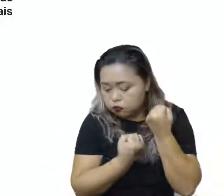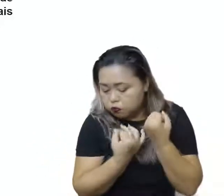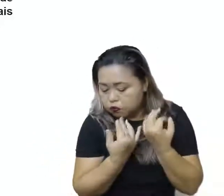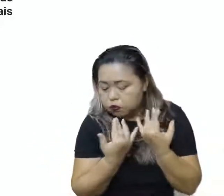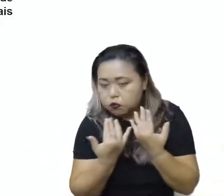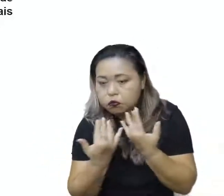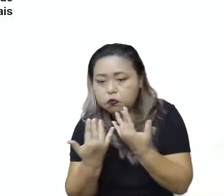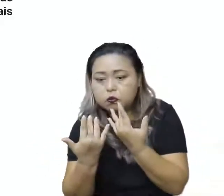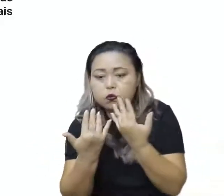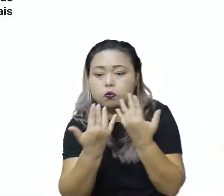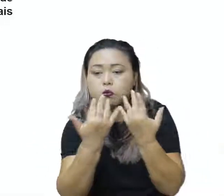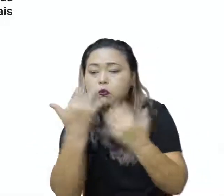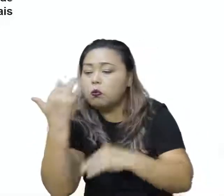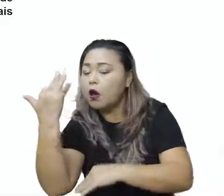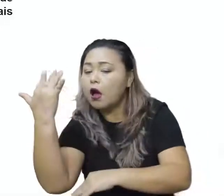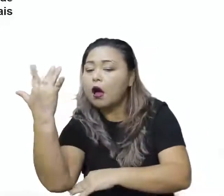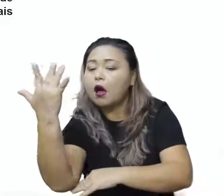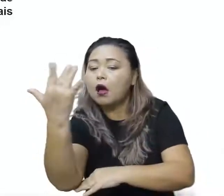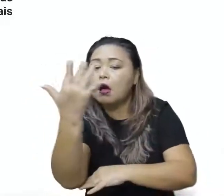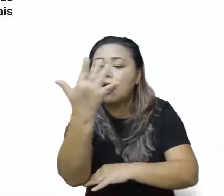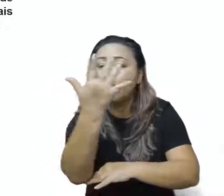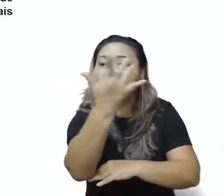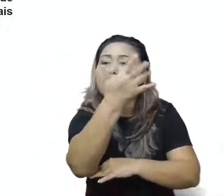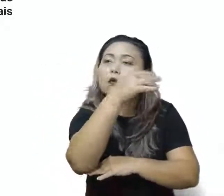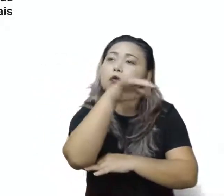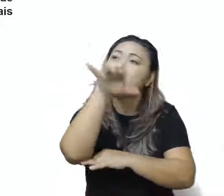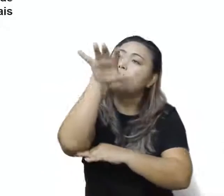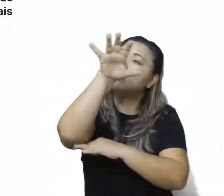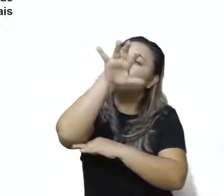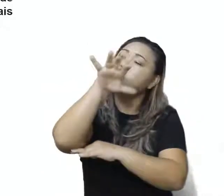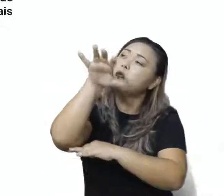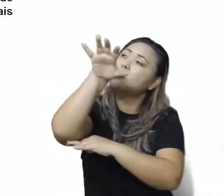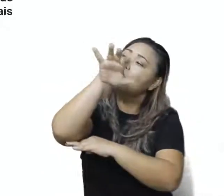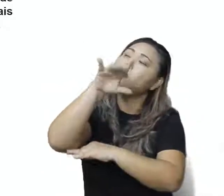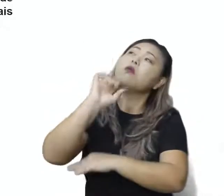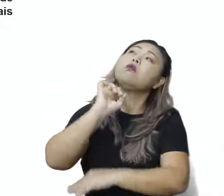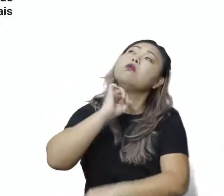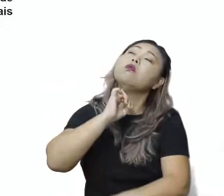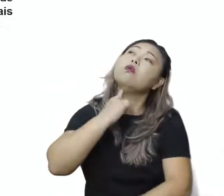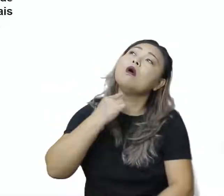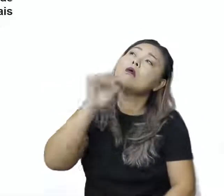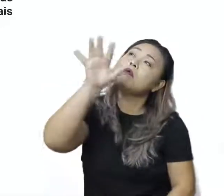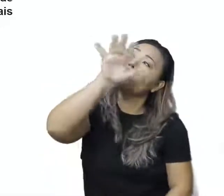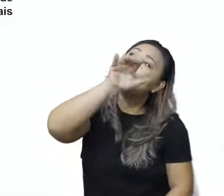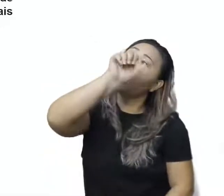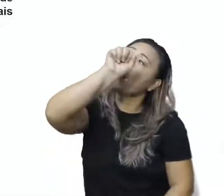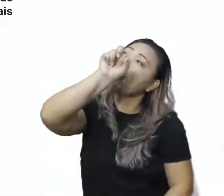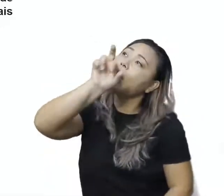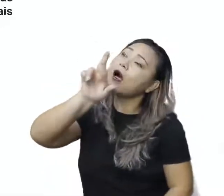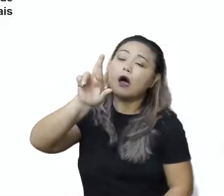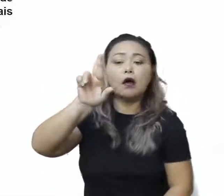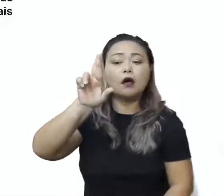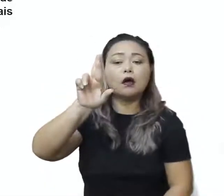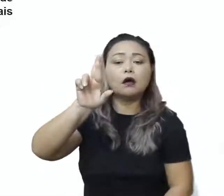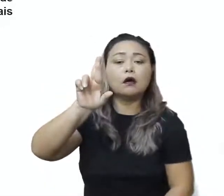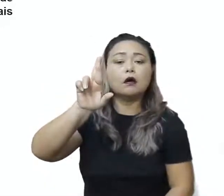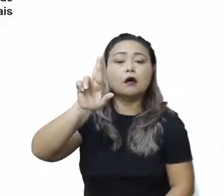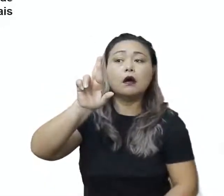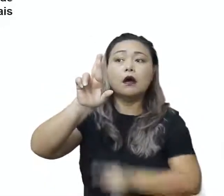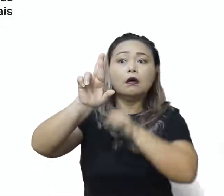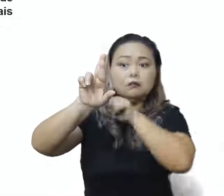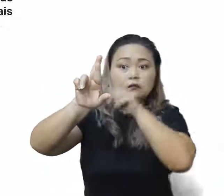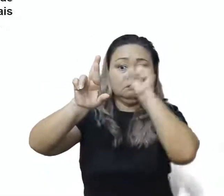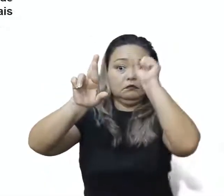de queimadas nas florestas, aumentam a concentração de poluentes atmosféricos. Sim. E